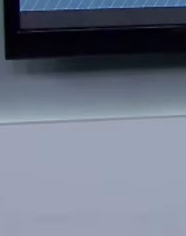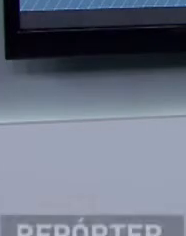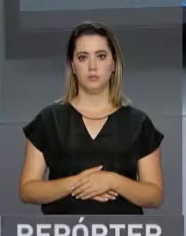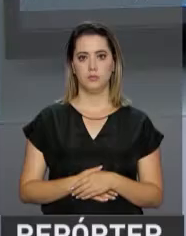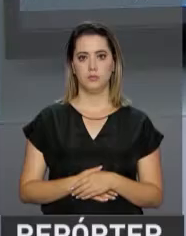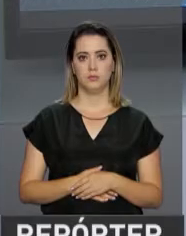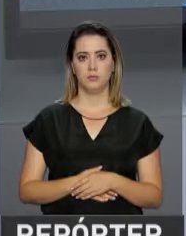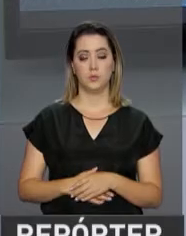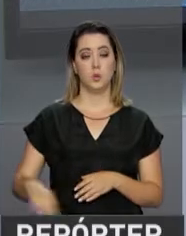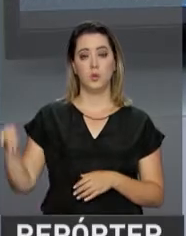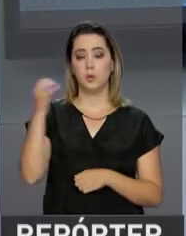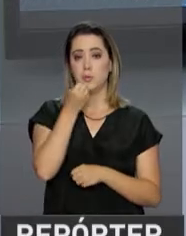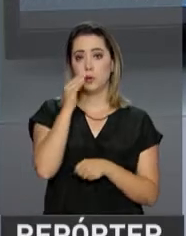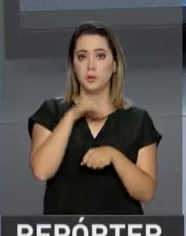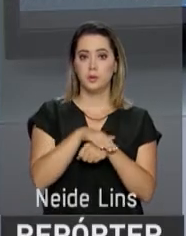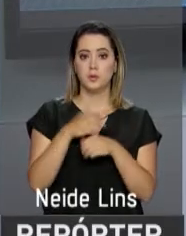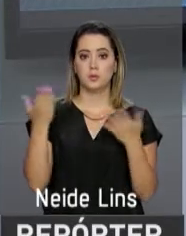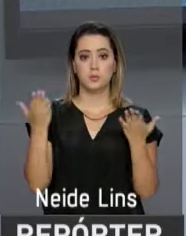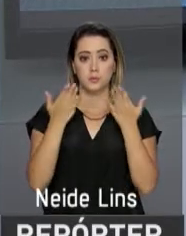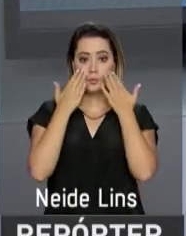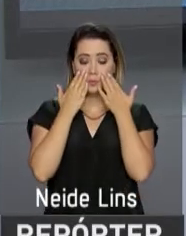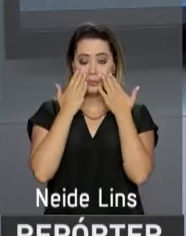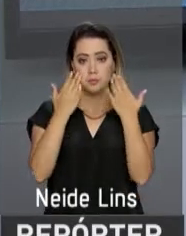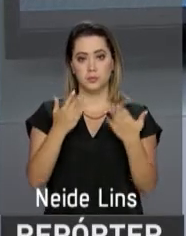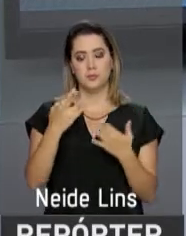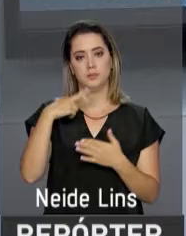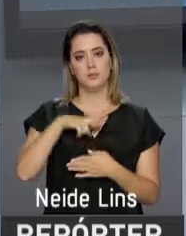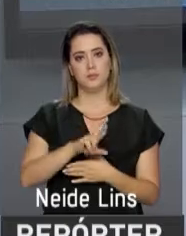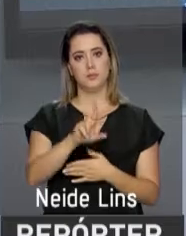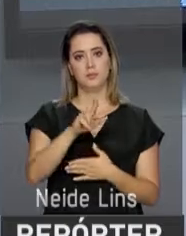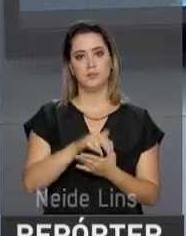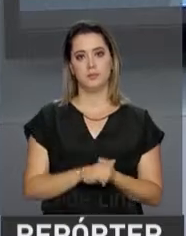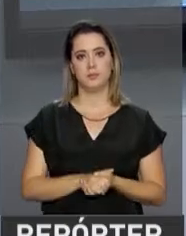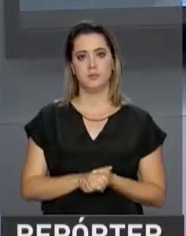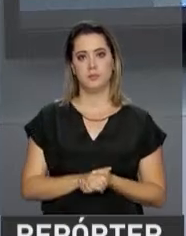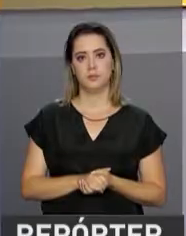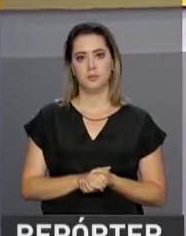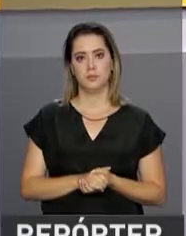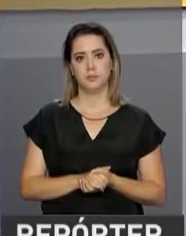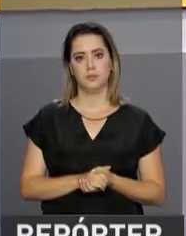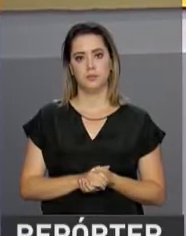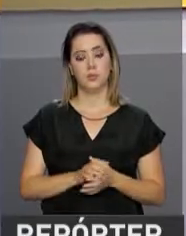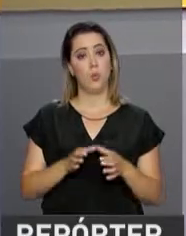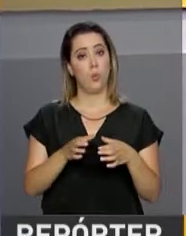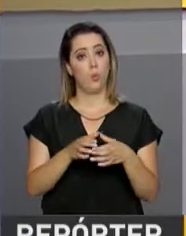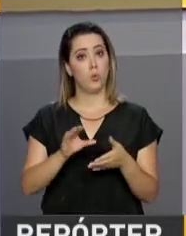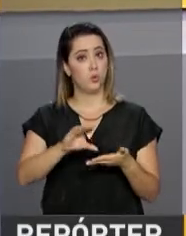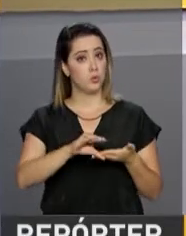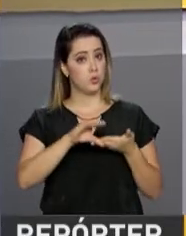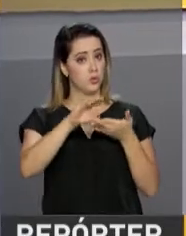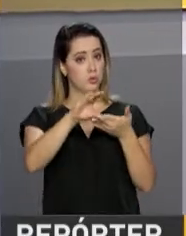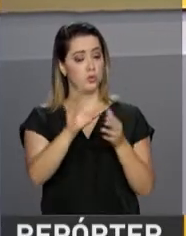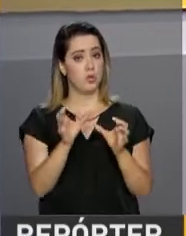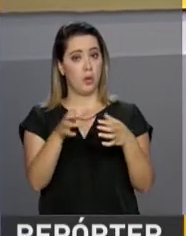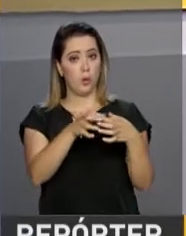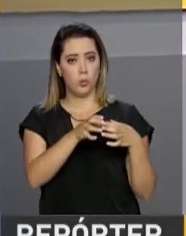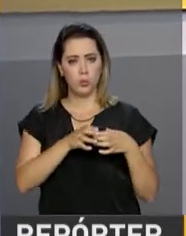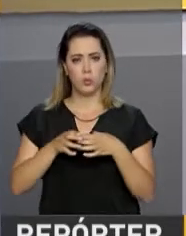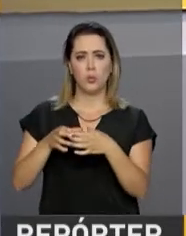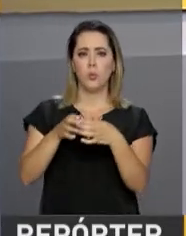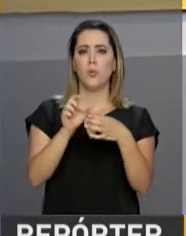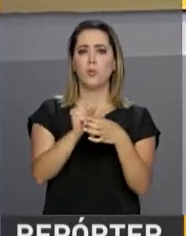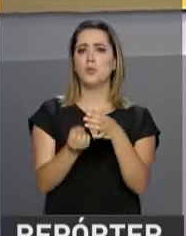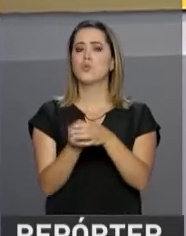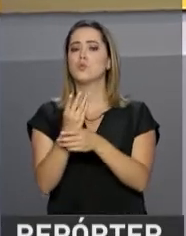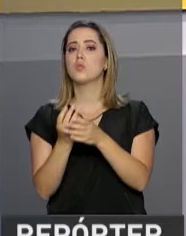olá boa noite começa agora mais uma edição do repórter nbr os conselhos são grupos criados com o objetivo